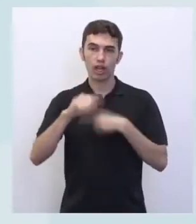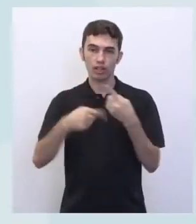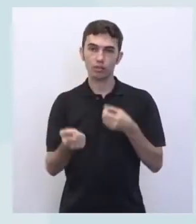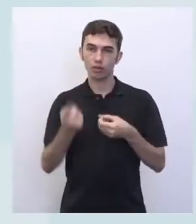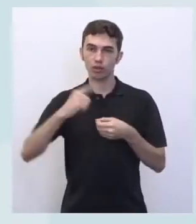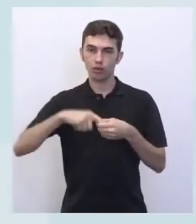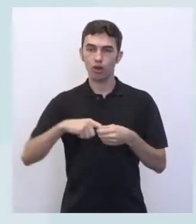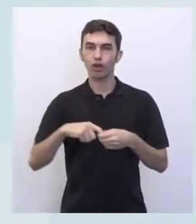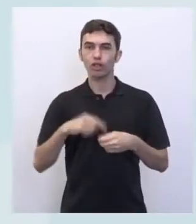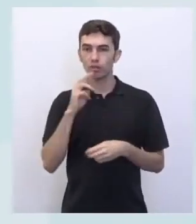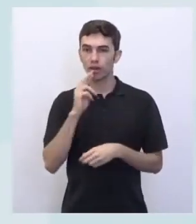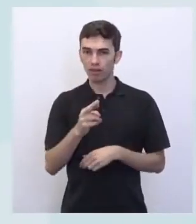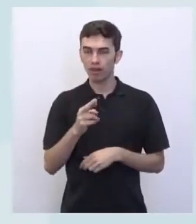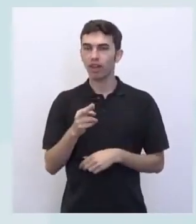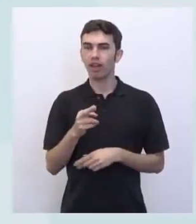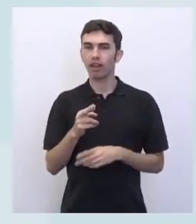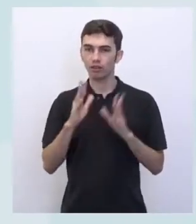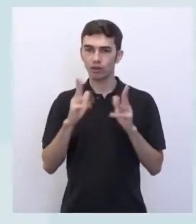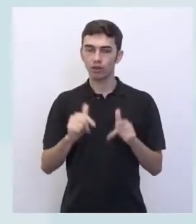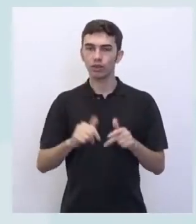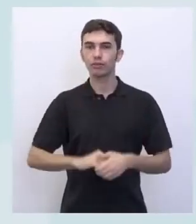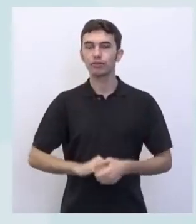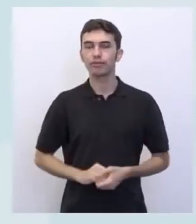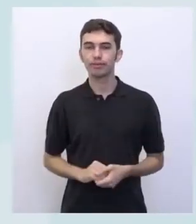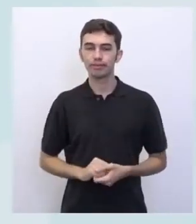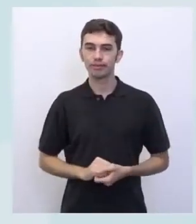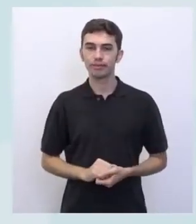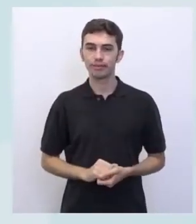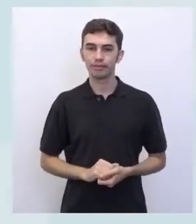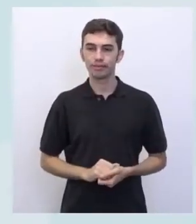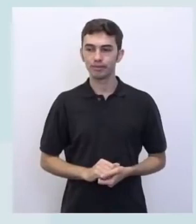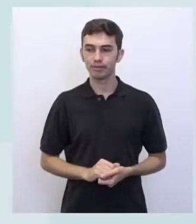voltamos já para a leitura de algumas contribuições.